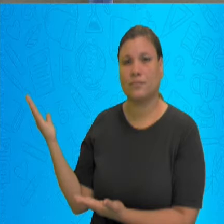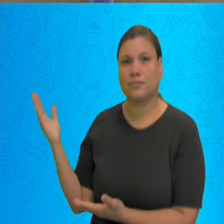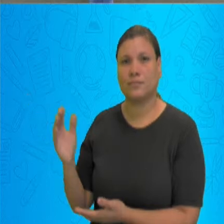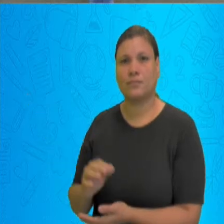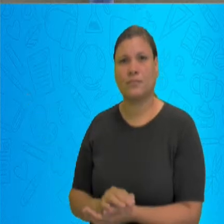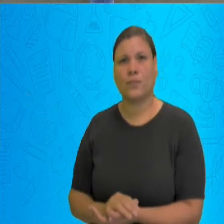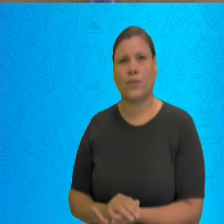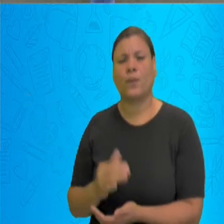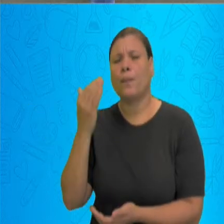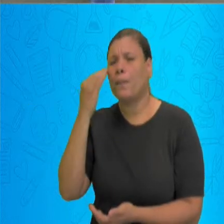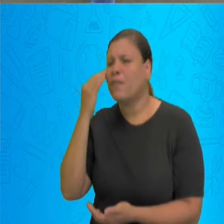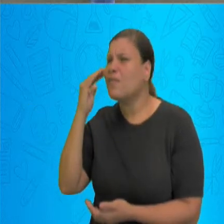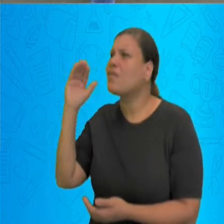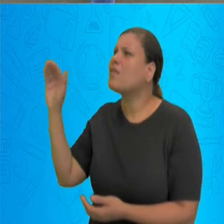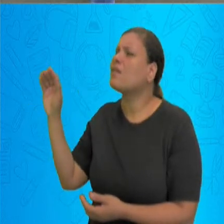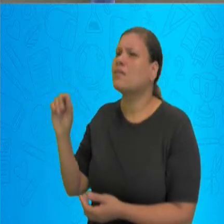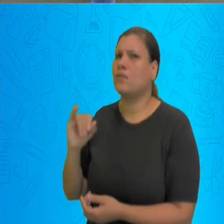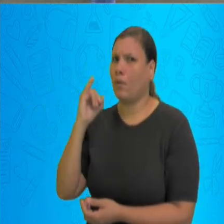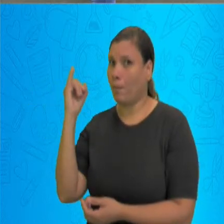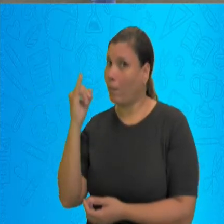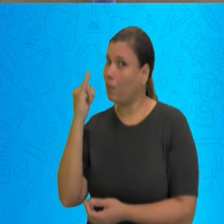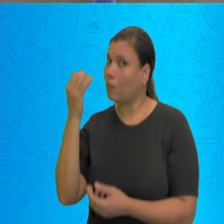Olha, estudantes, observem.